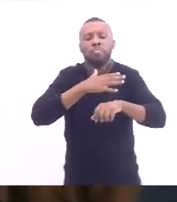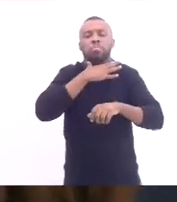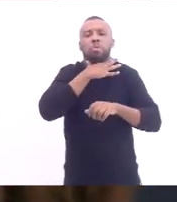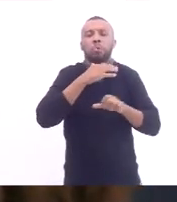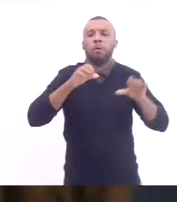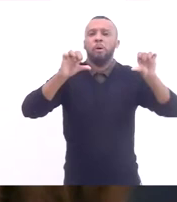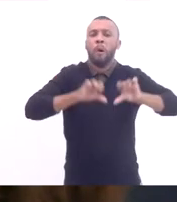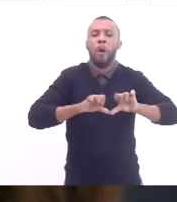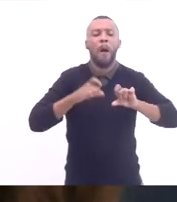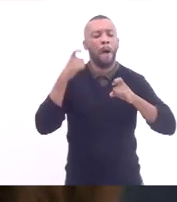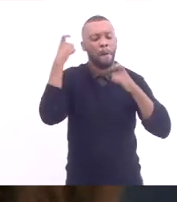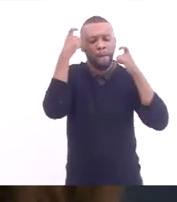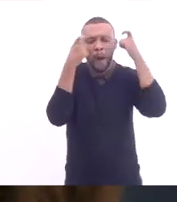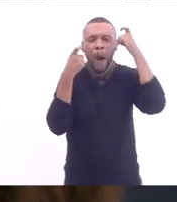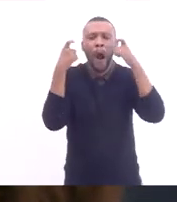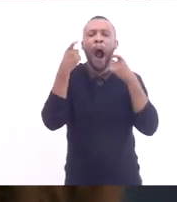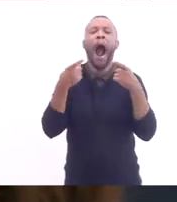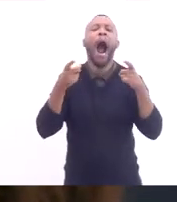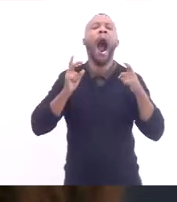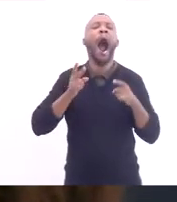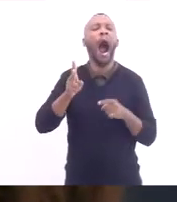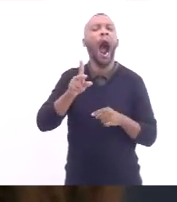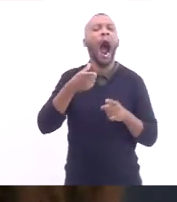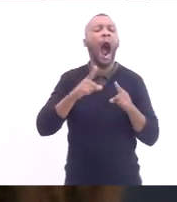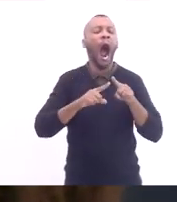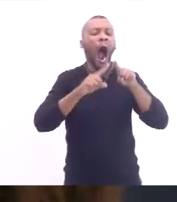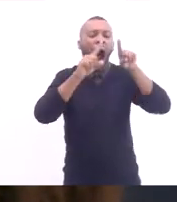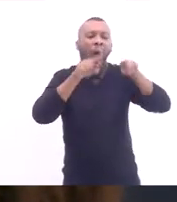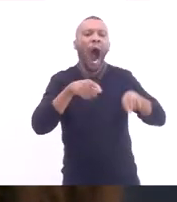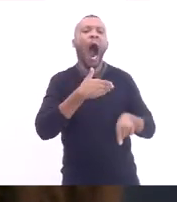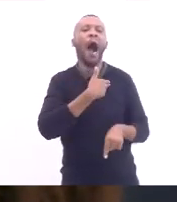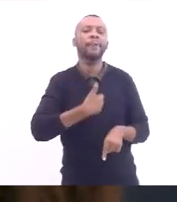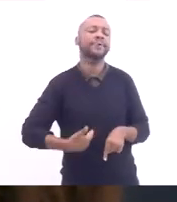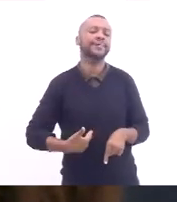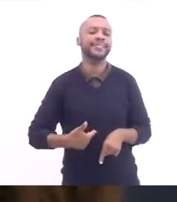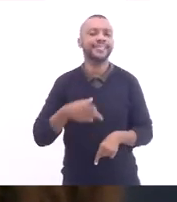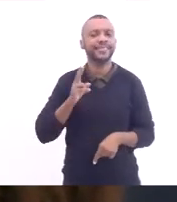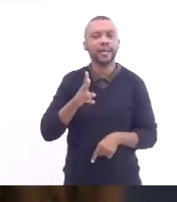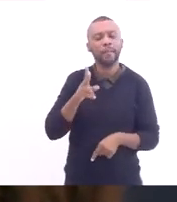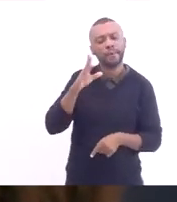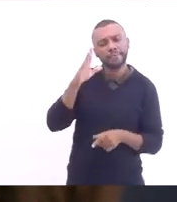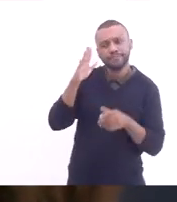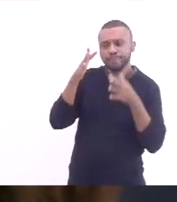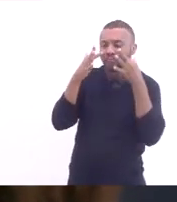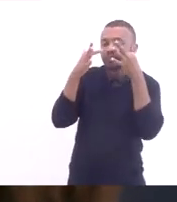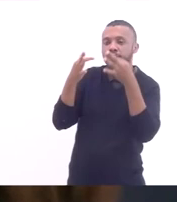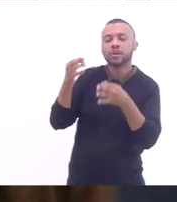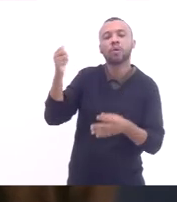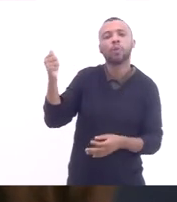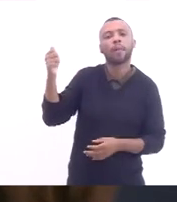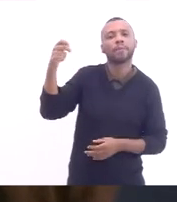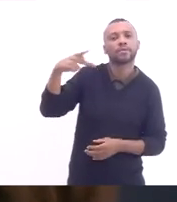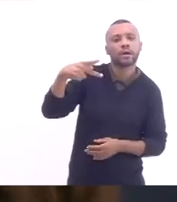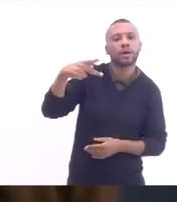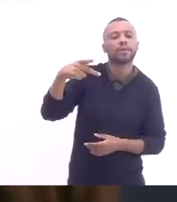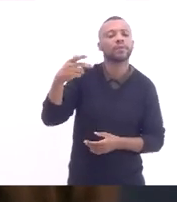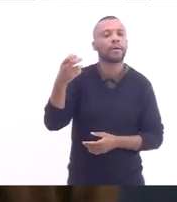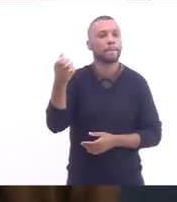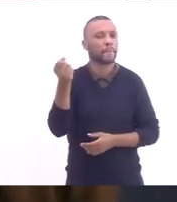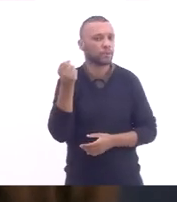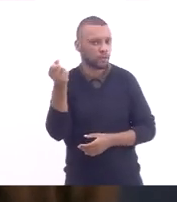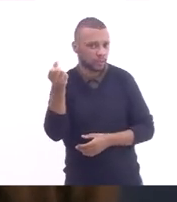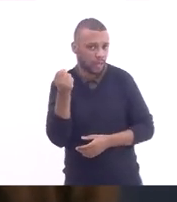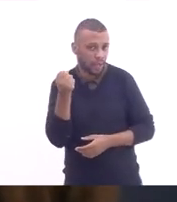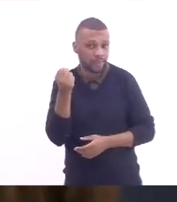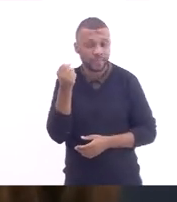sempre preocupando aqui com os servidores públicos e sempre preocupando também com os aposentados e com os inativos que